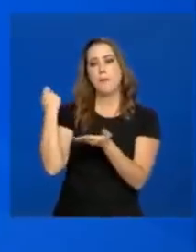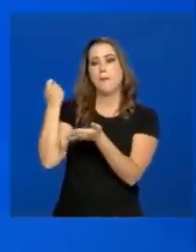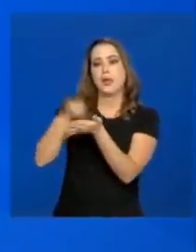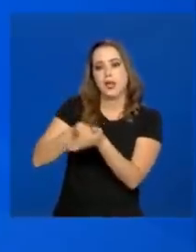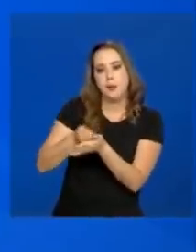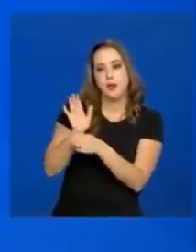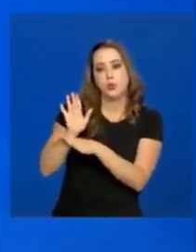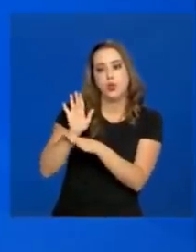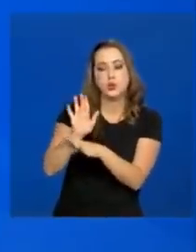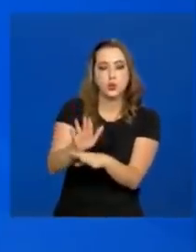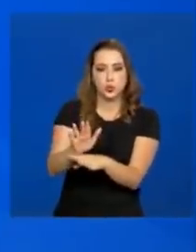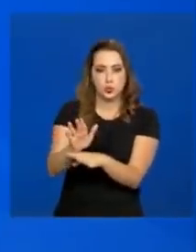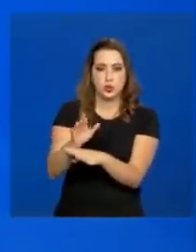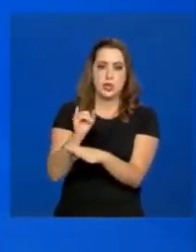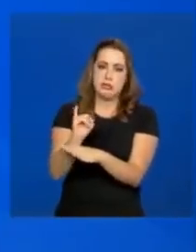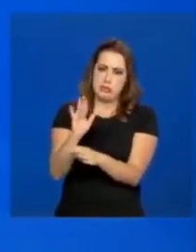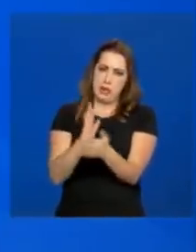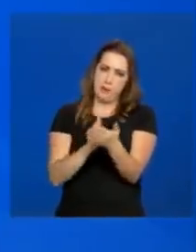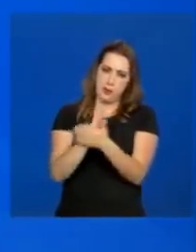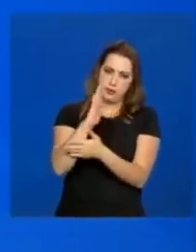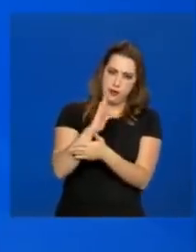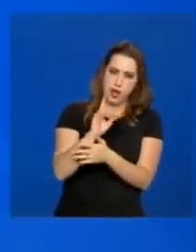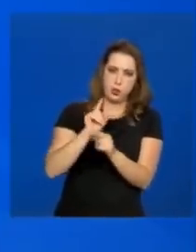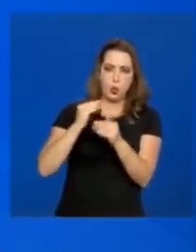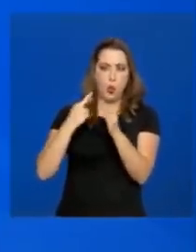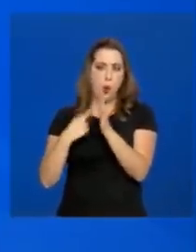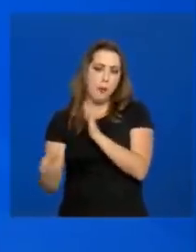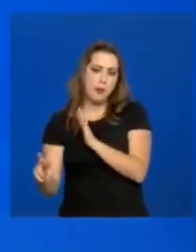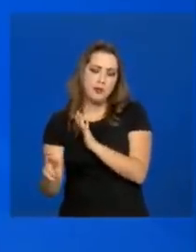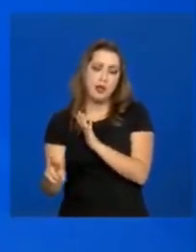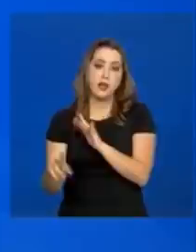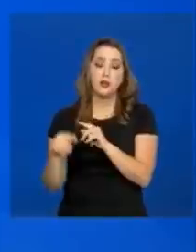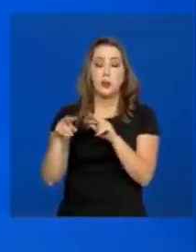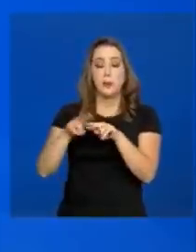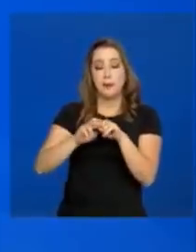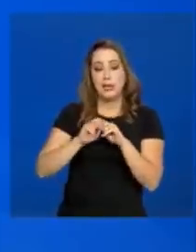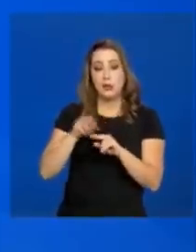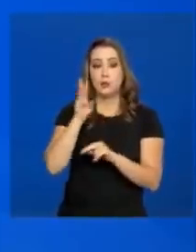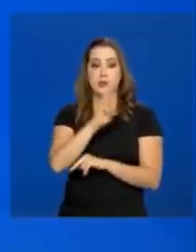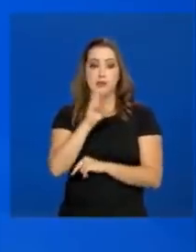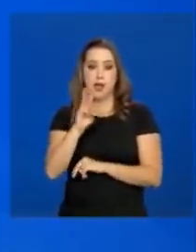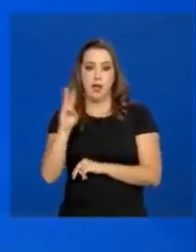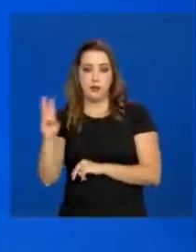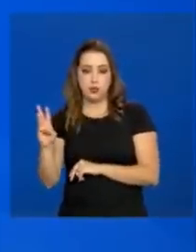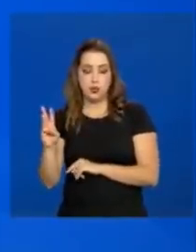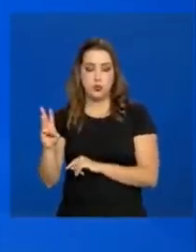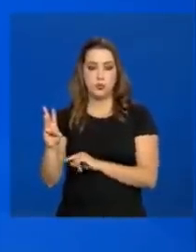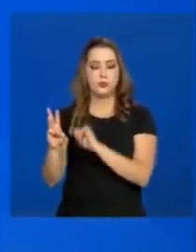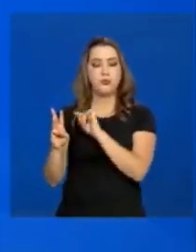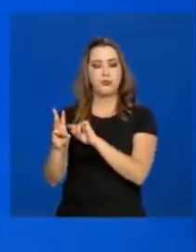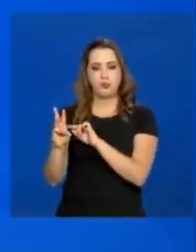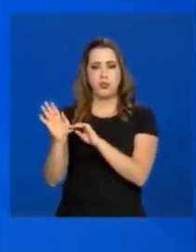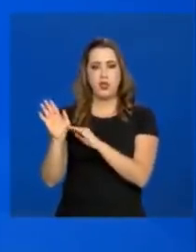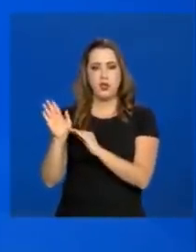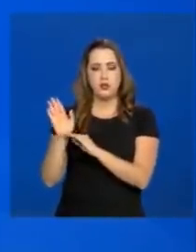foi considerado aprovado ou não pela Dataprev, através do site